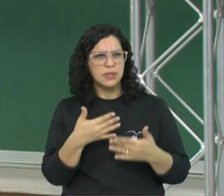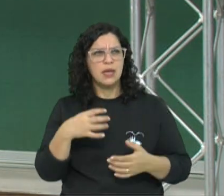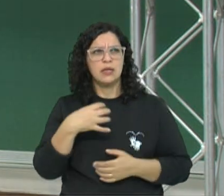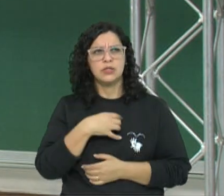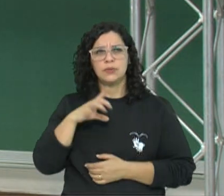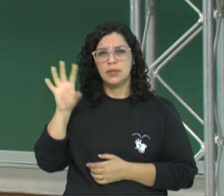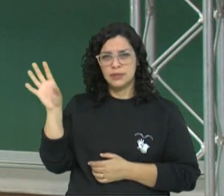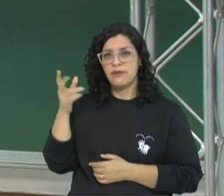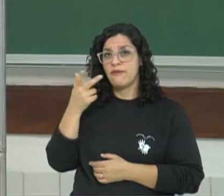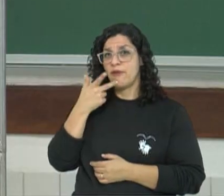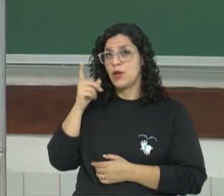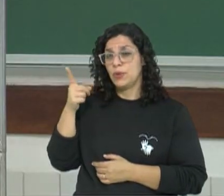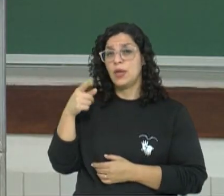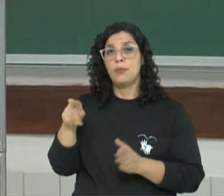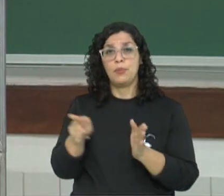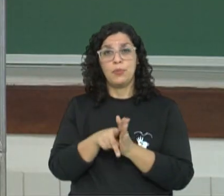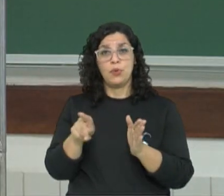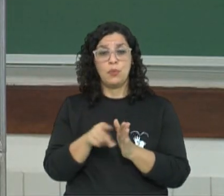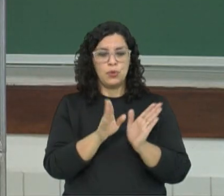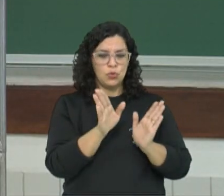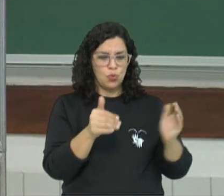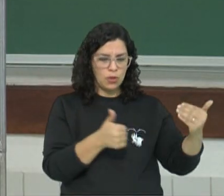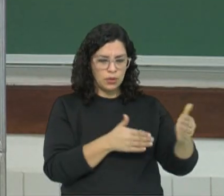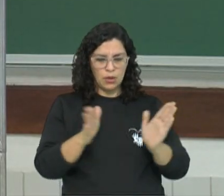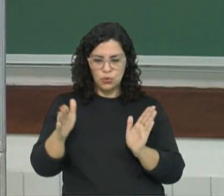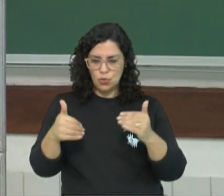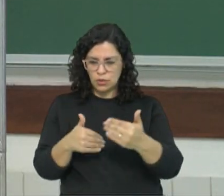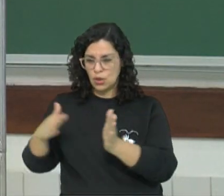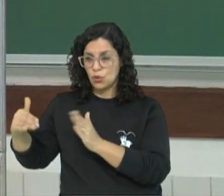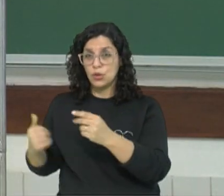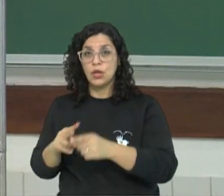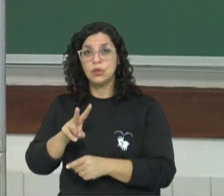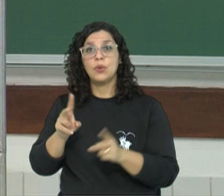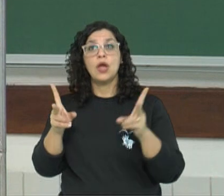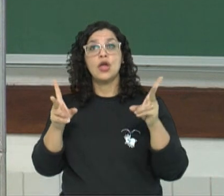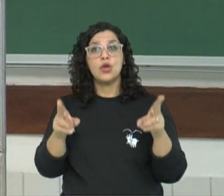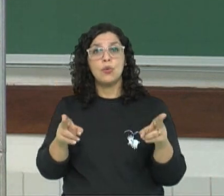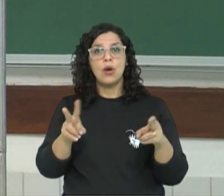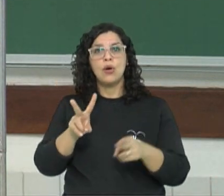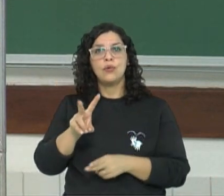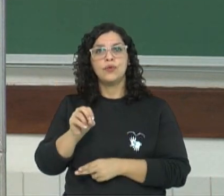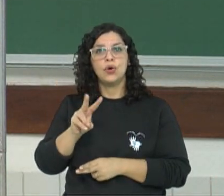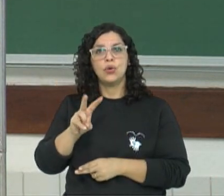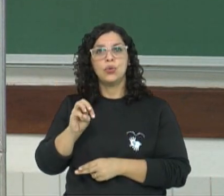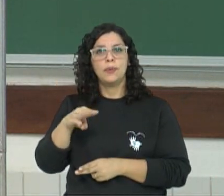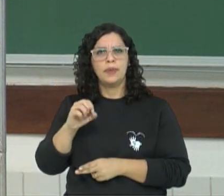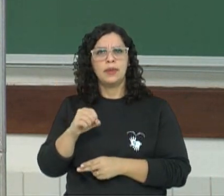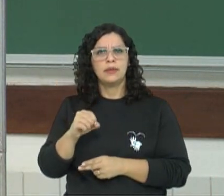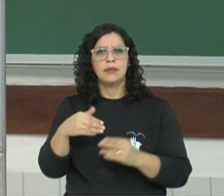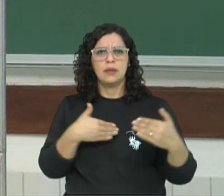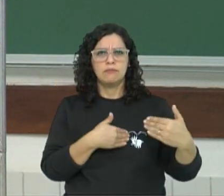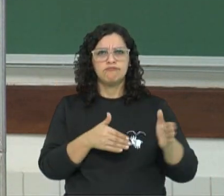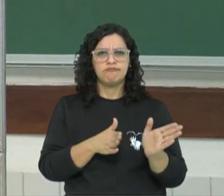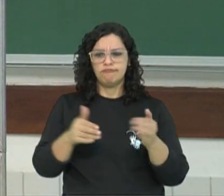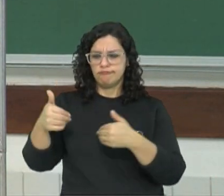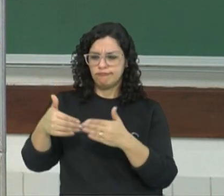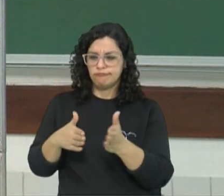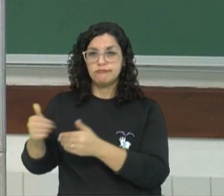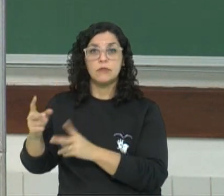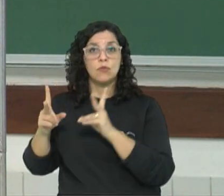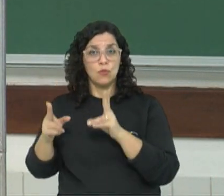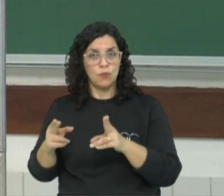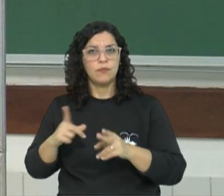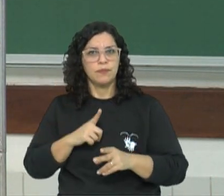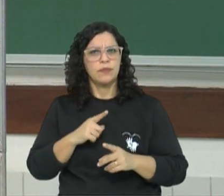situação que está escrita aqui, que esses blocos eles têm o mesmo volume, o mesmo tamanho em si. O que a gente pode dizer?